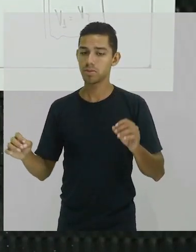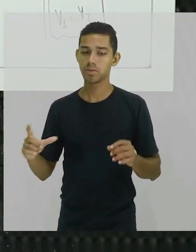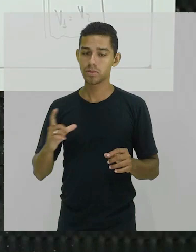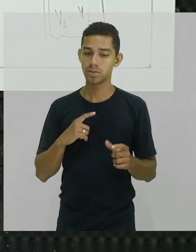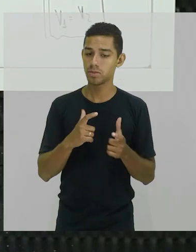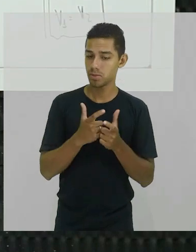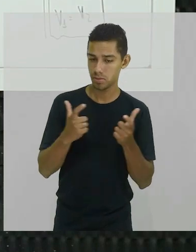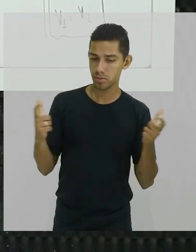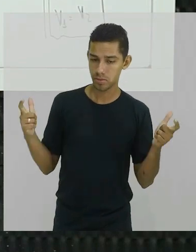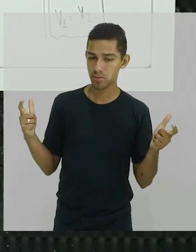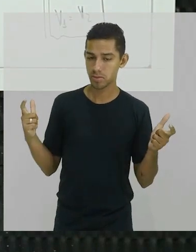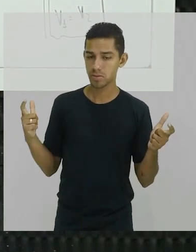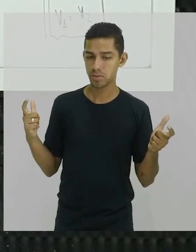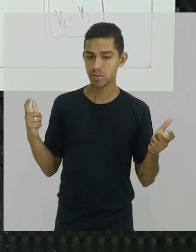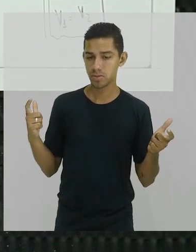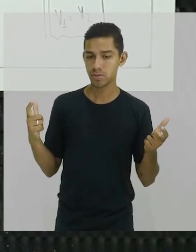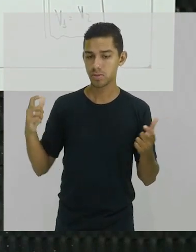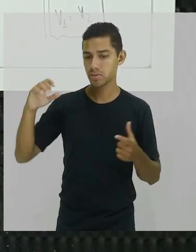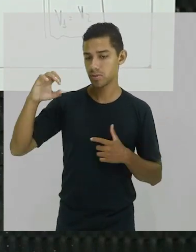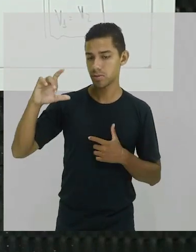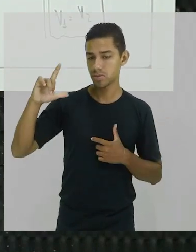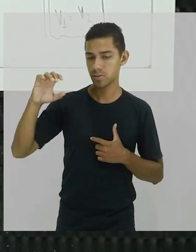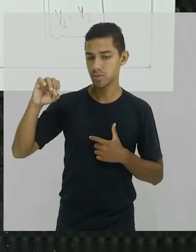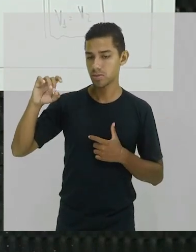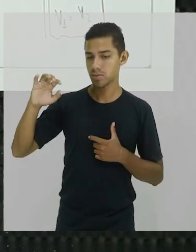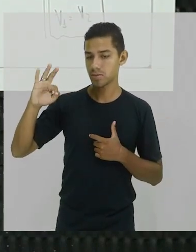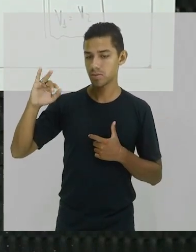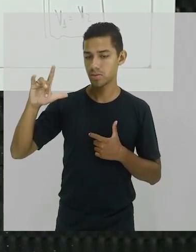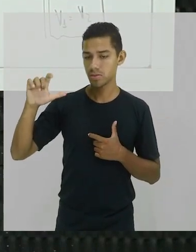uma grande concentração de clorofila.